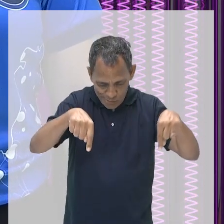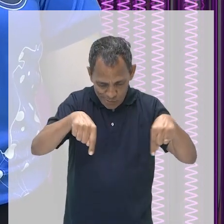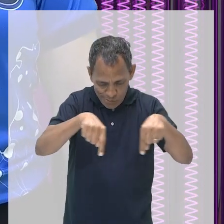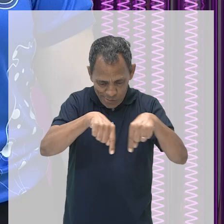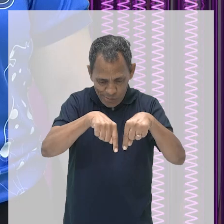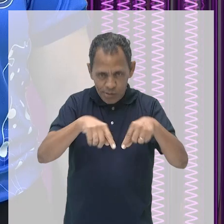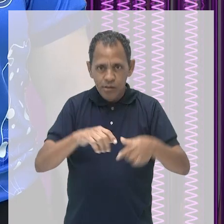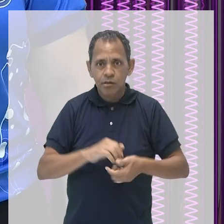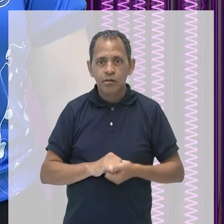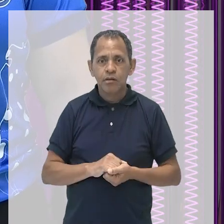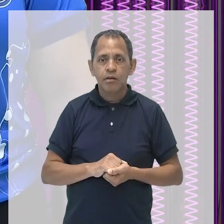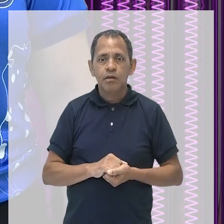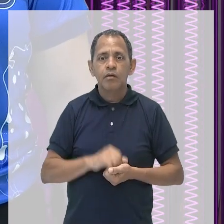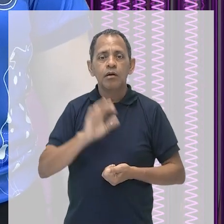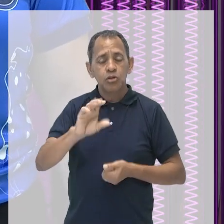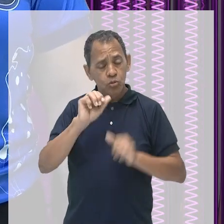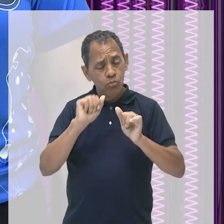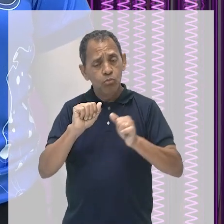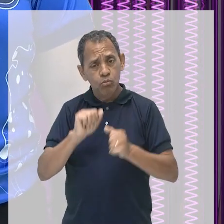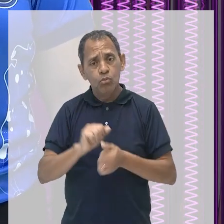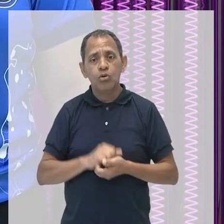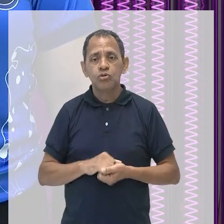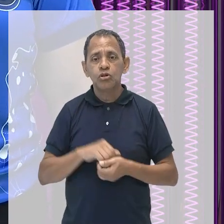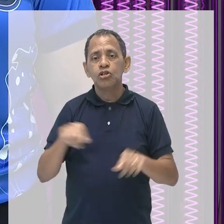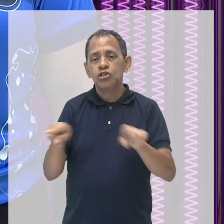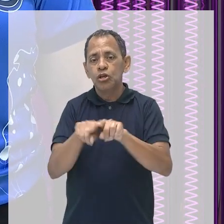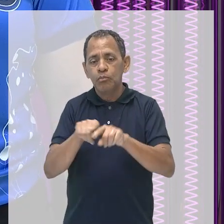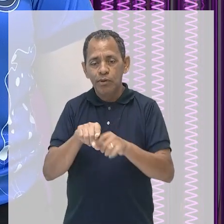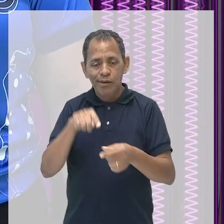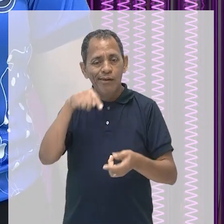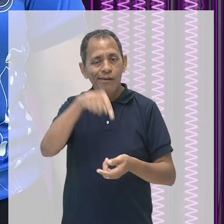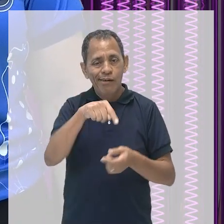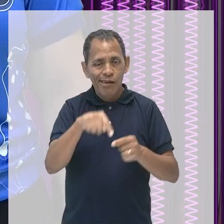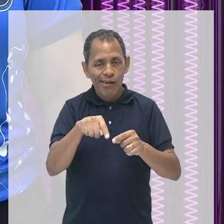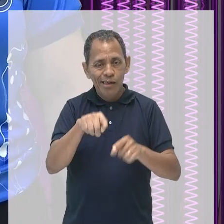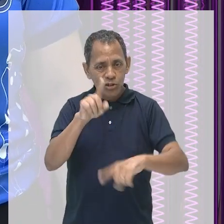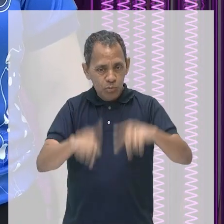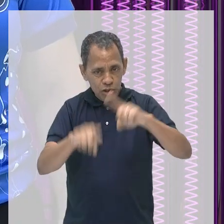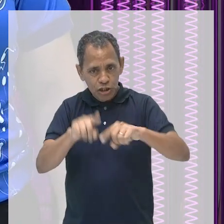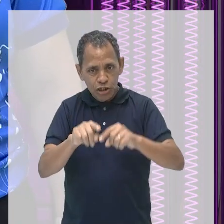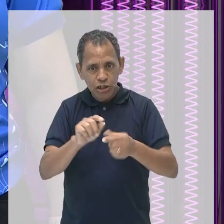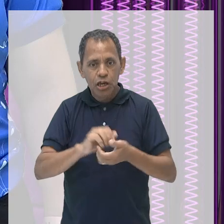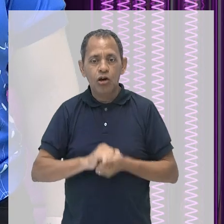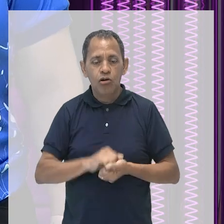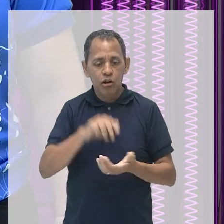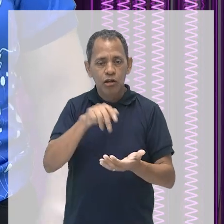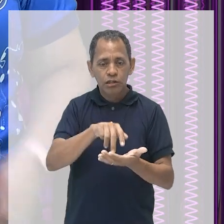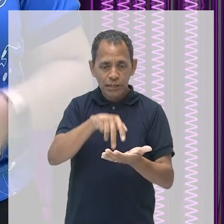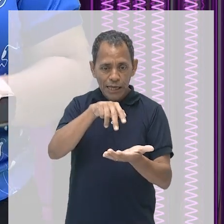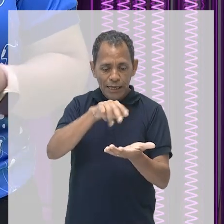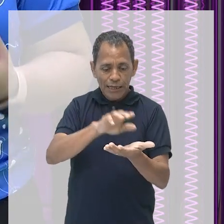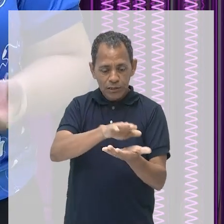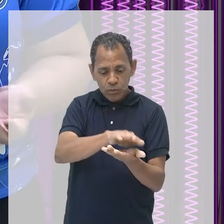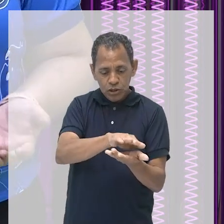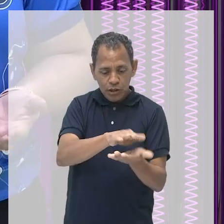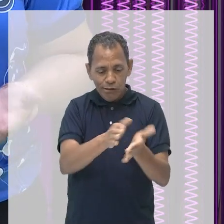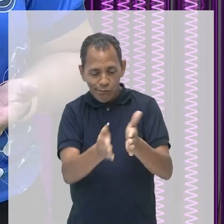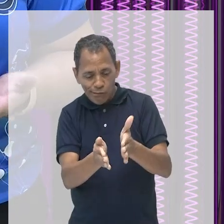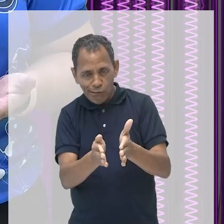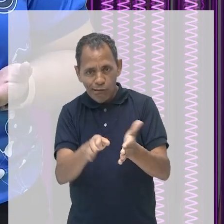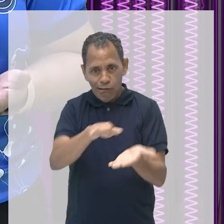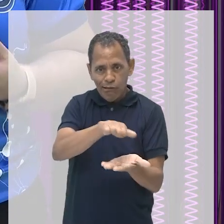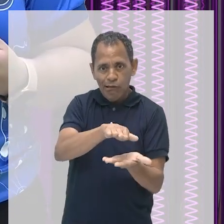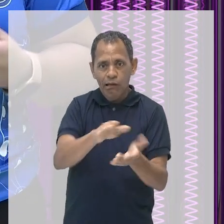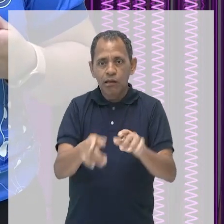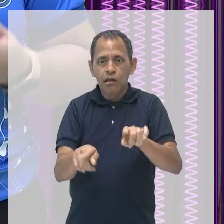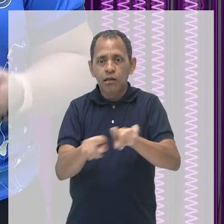esse prisma ele está deitado, né? Se eu colocasse ele em pé, é o mesmo tipo de prismas que a gente já viu aí no início da aula. Como é que a gente vai